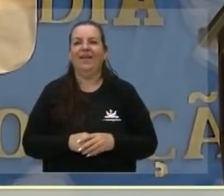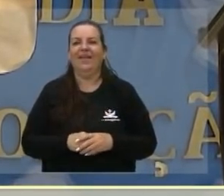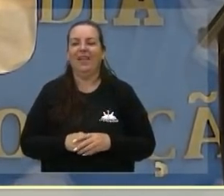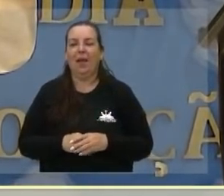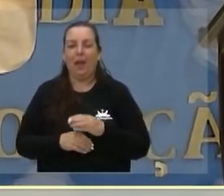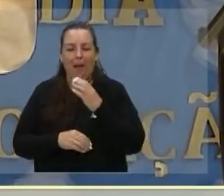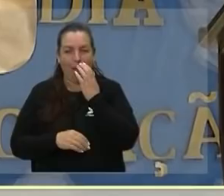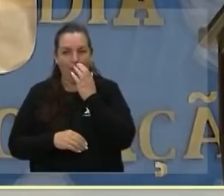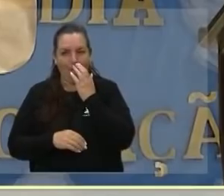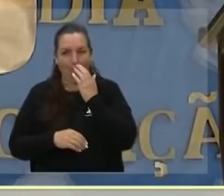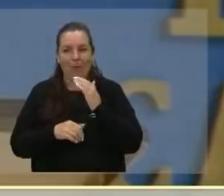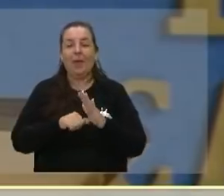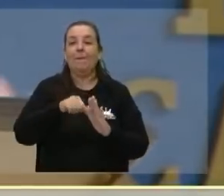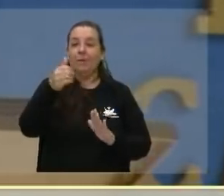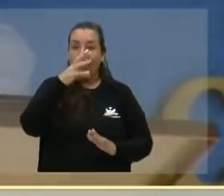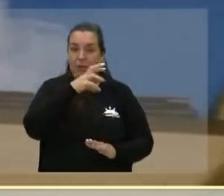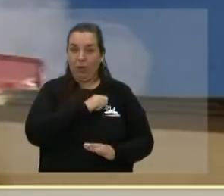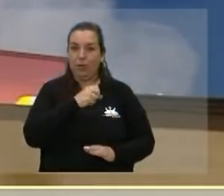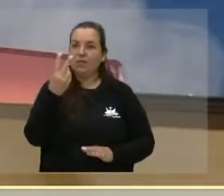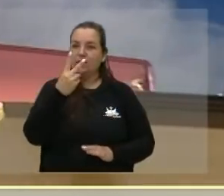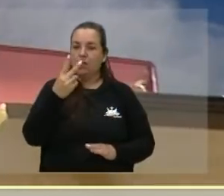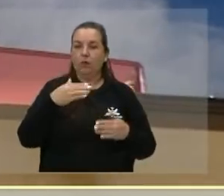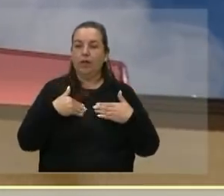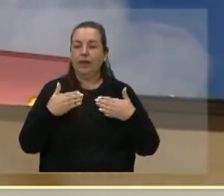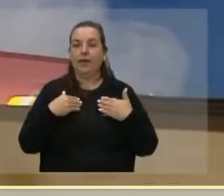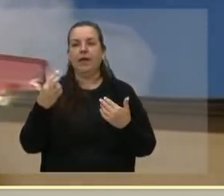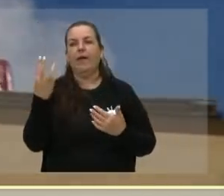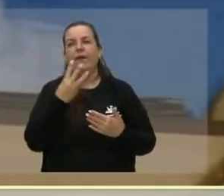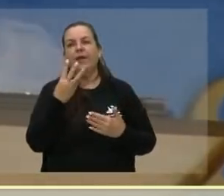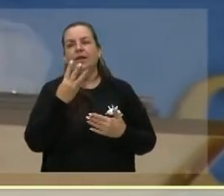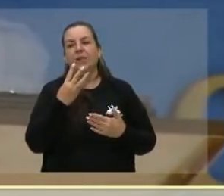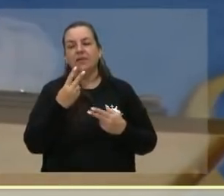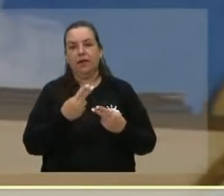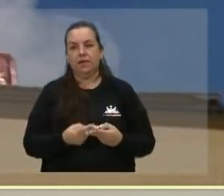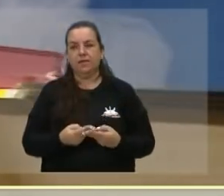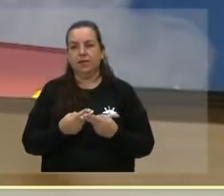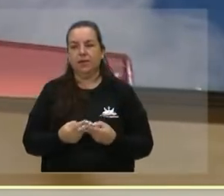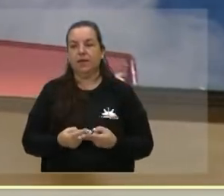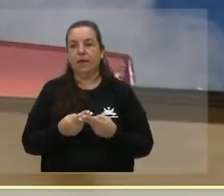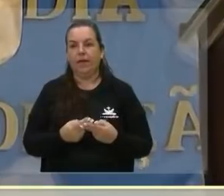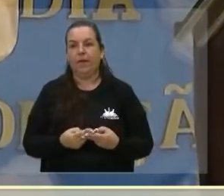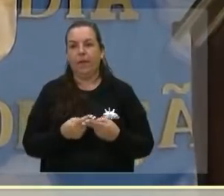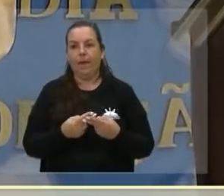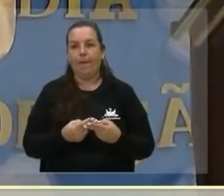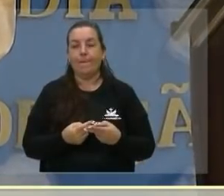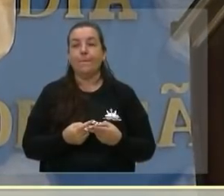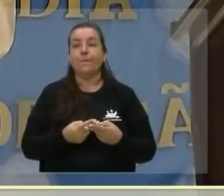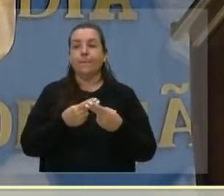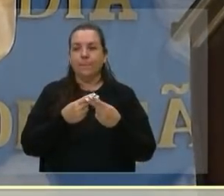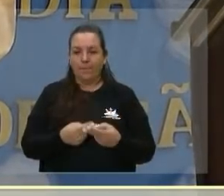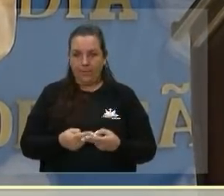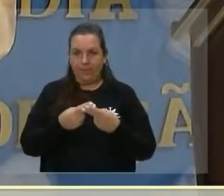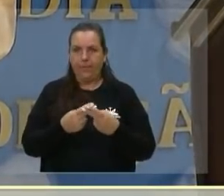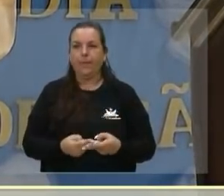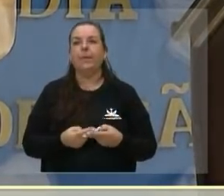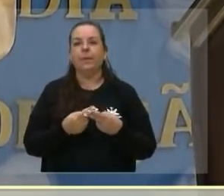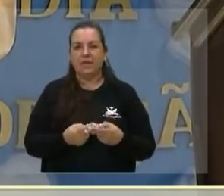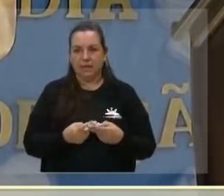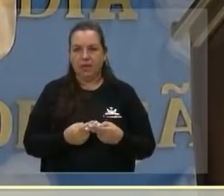o primeiro amor o segundo alegria o terceiro paz a paz ontem o like